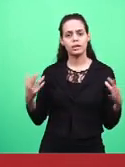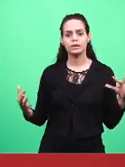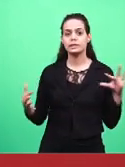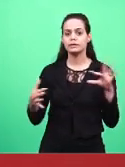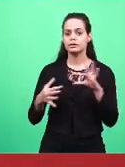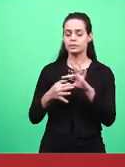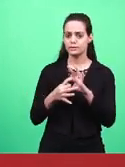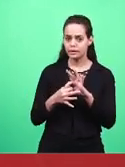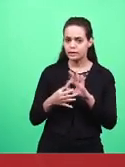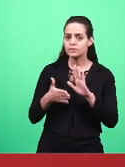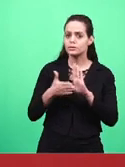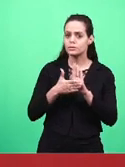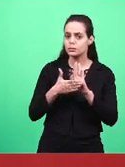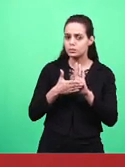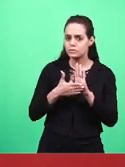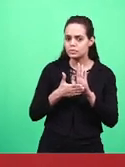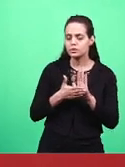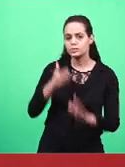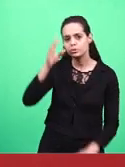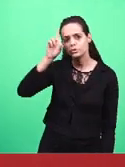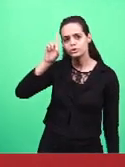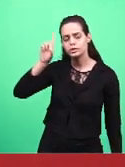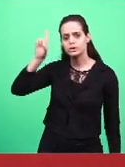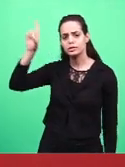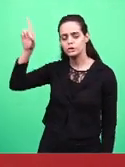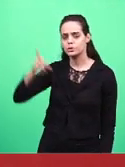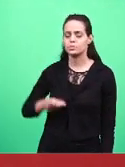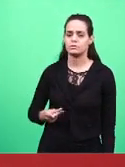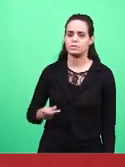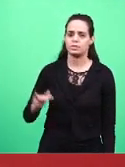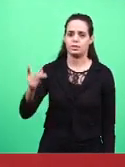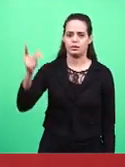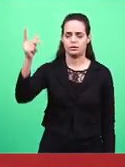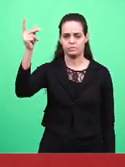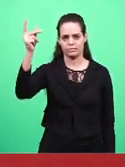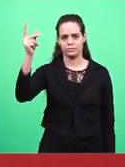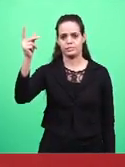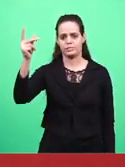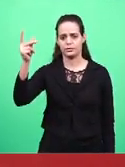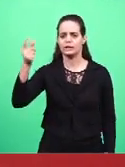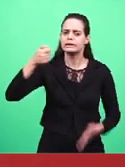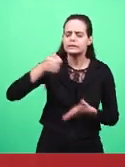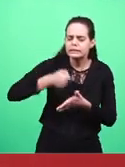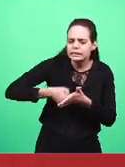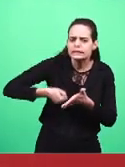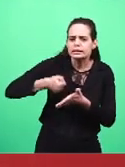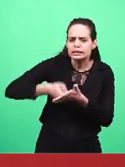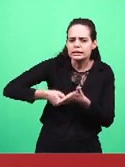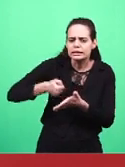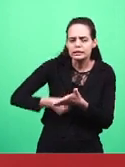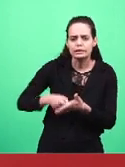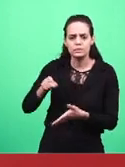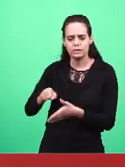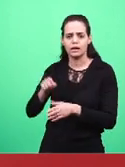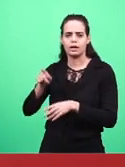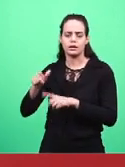esteja identificado com a língua, e a língua que é a